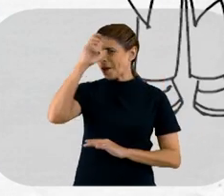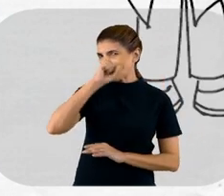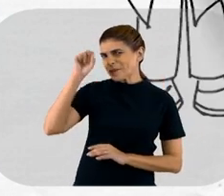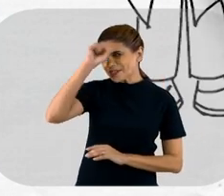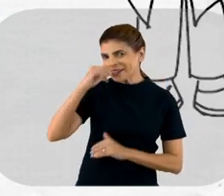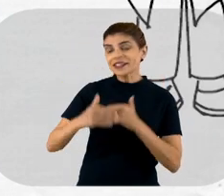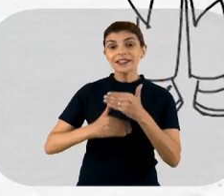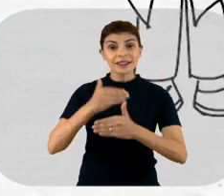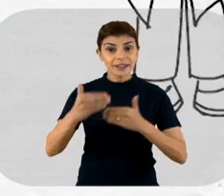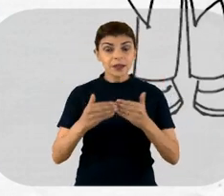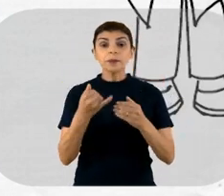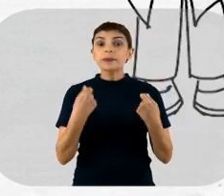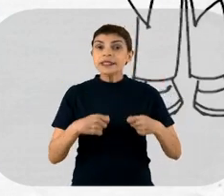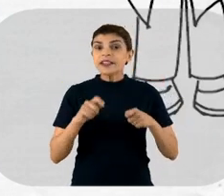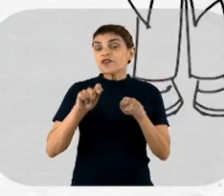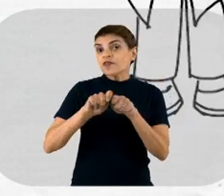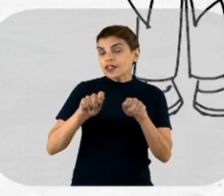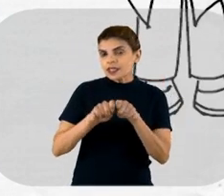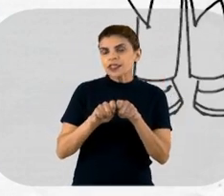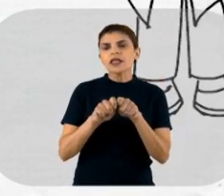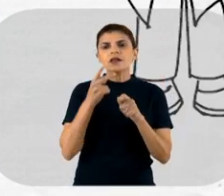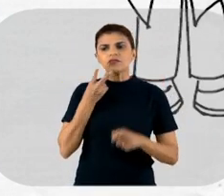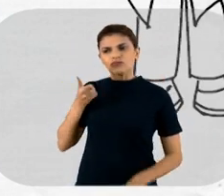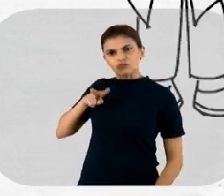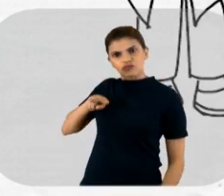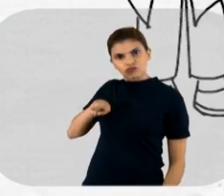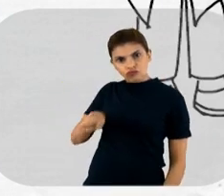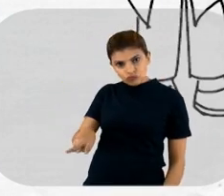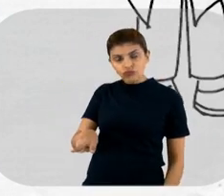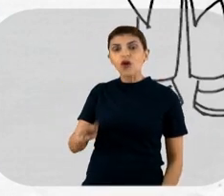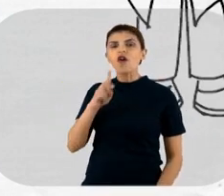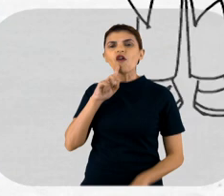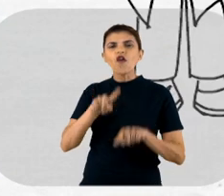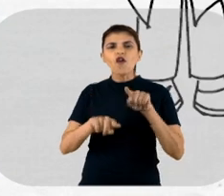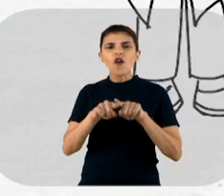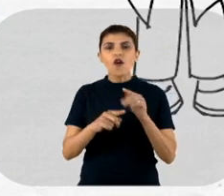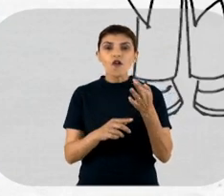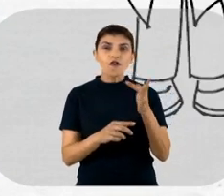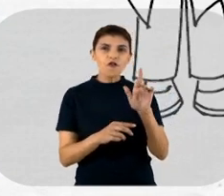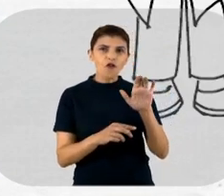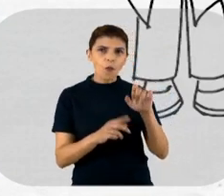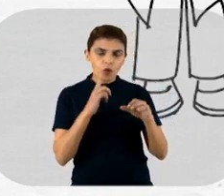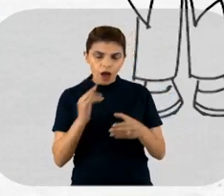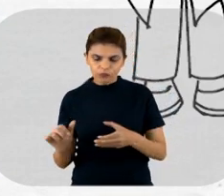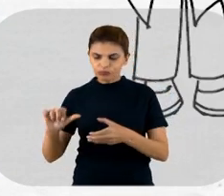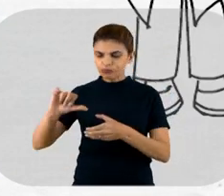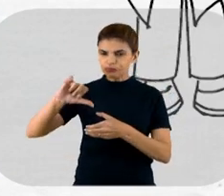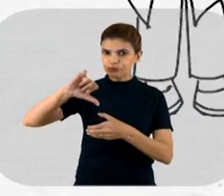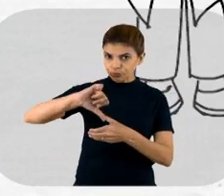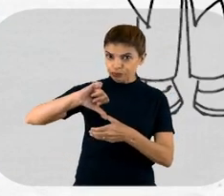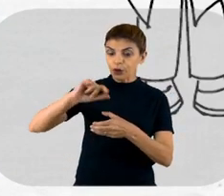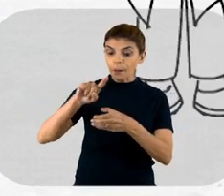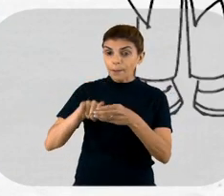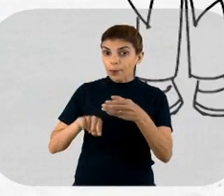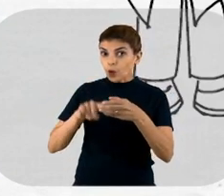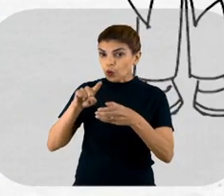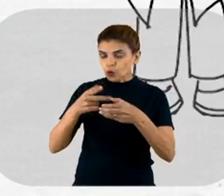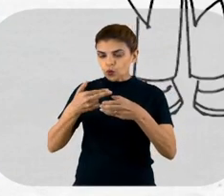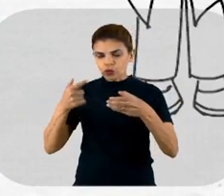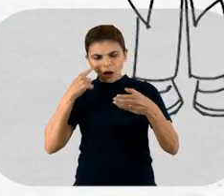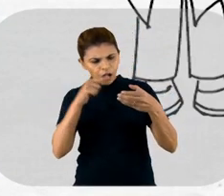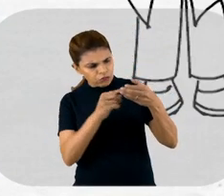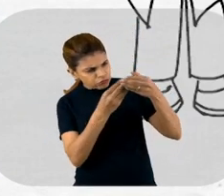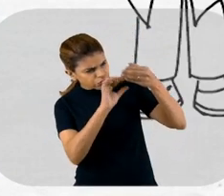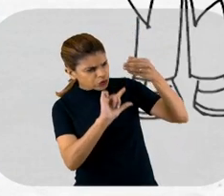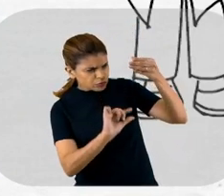teste de dissolução deve ser realizado paralelamente ao desenvolvimento da formulação para que seja conhecido o desempenho do produto com alterações